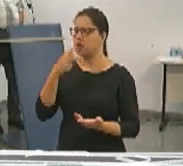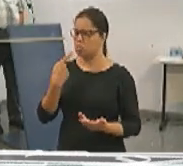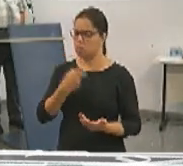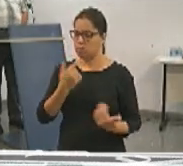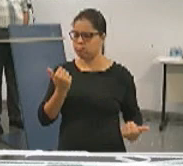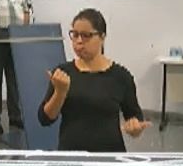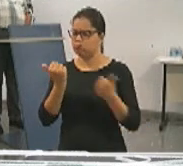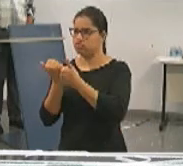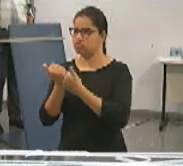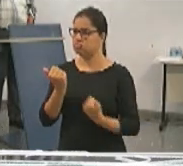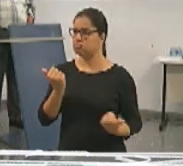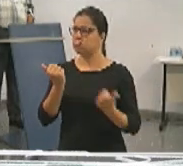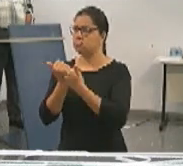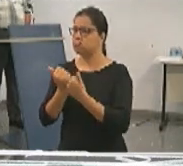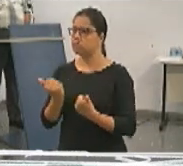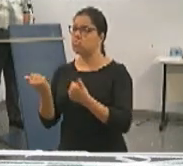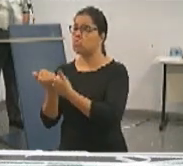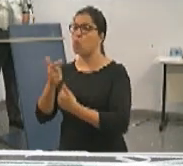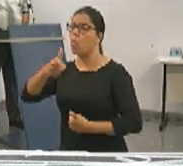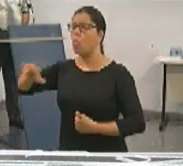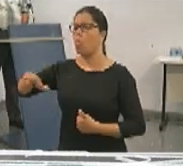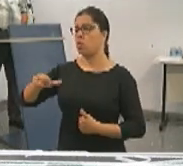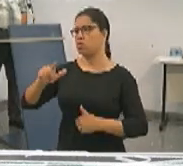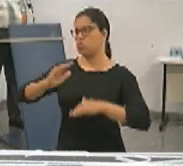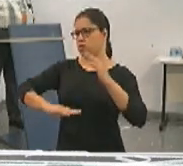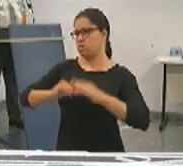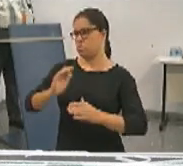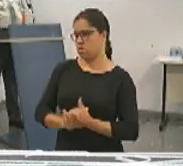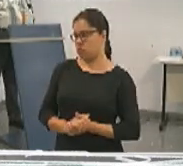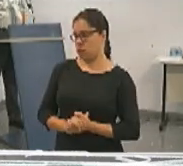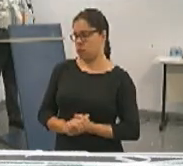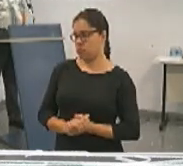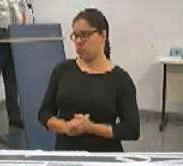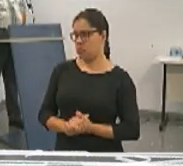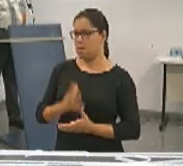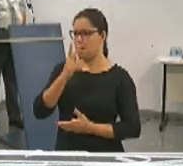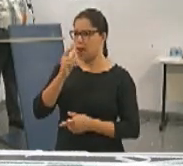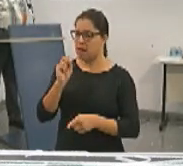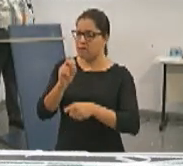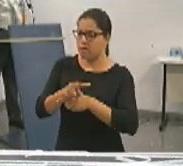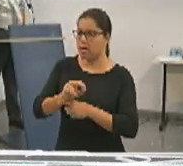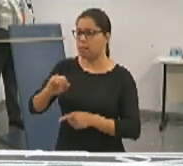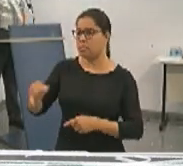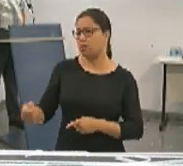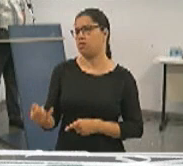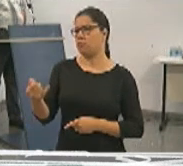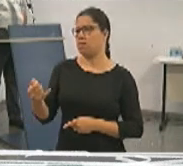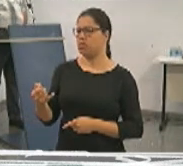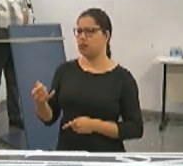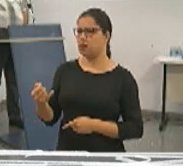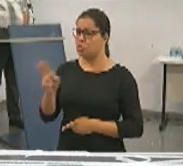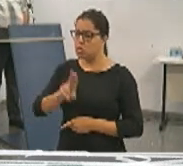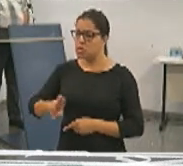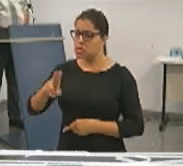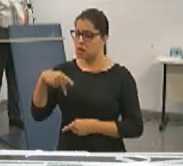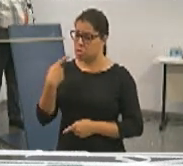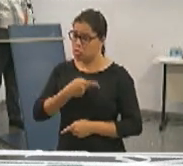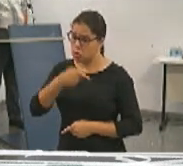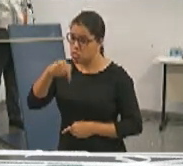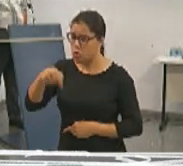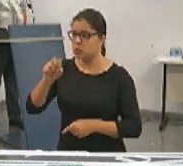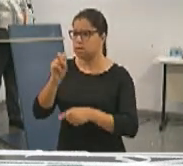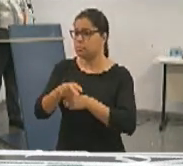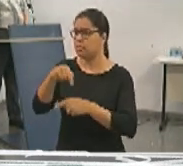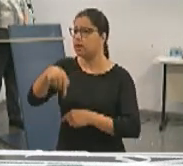por seletistas, né? E essas vagas estão sendo utilizadas pela universidade. Professor Etienne, eu gostaria de perguntar, quais são as